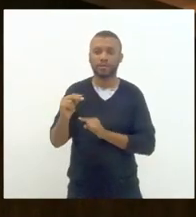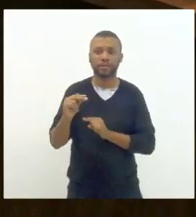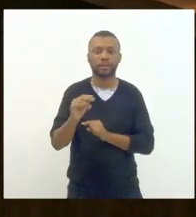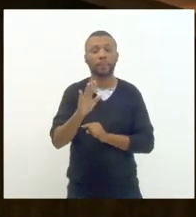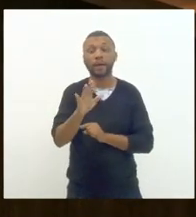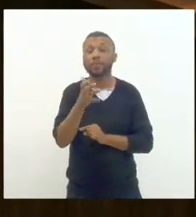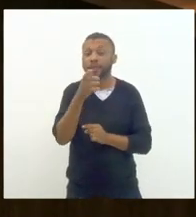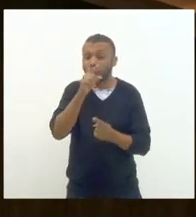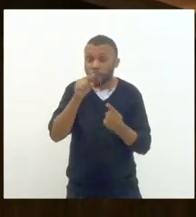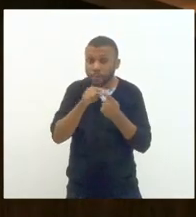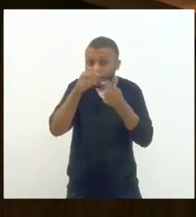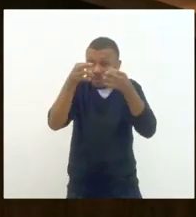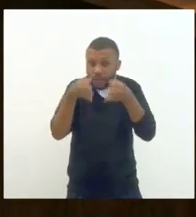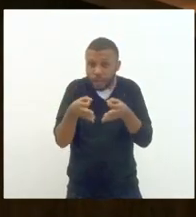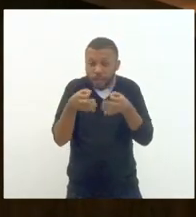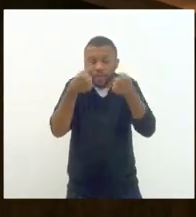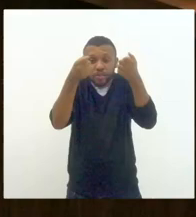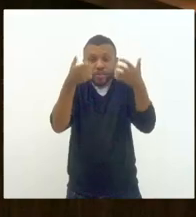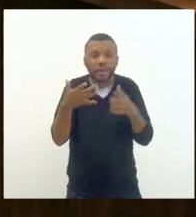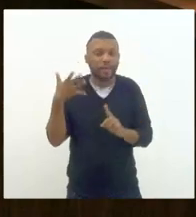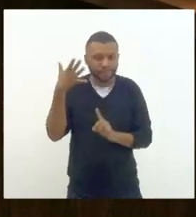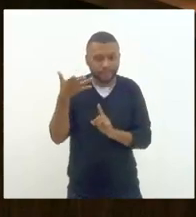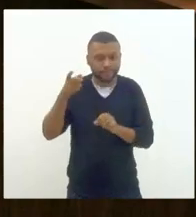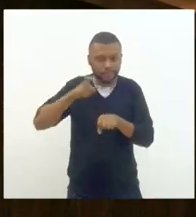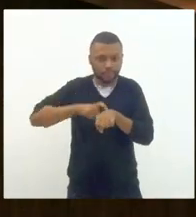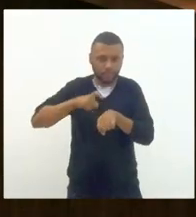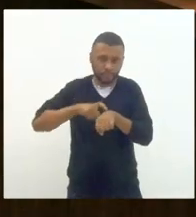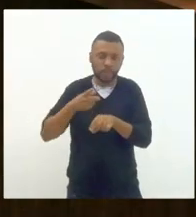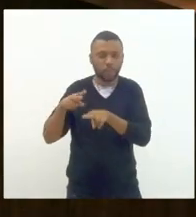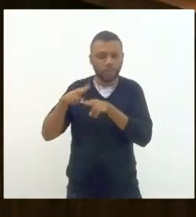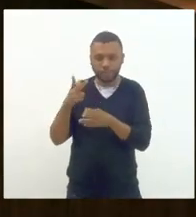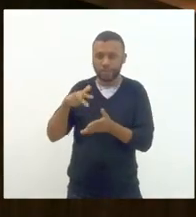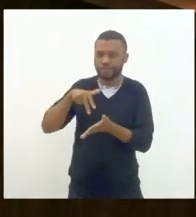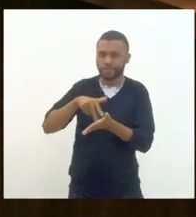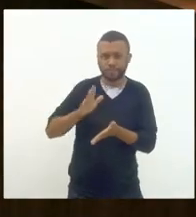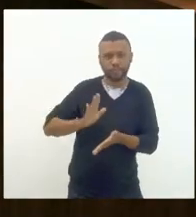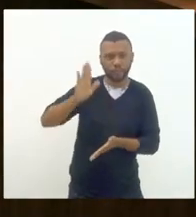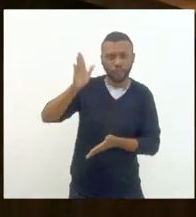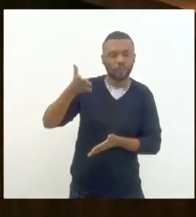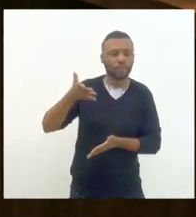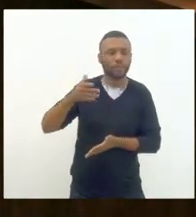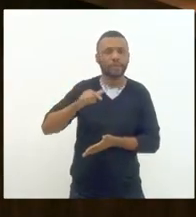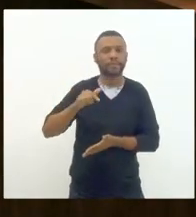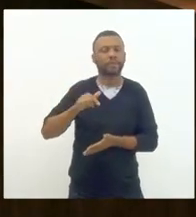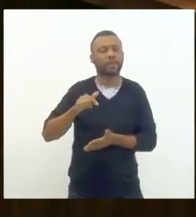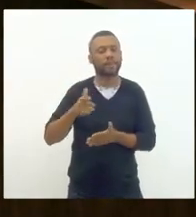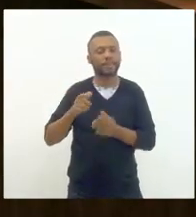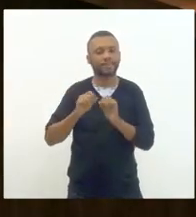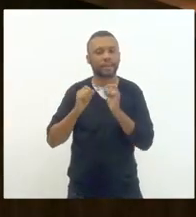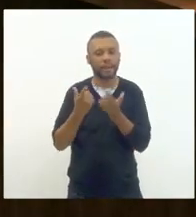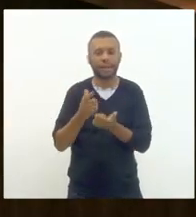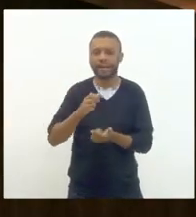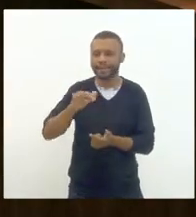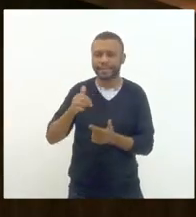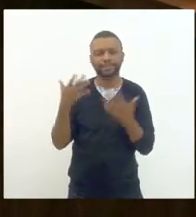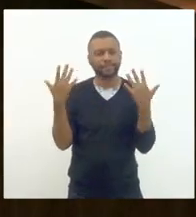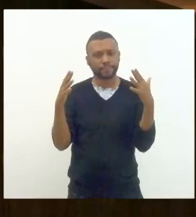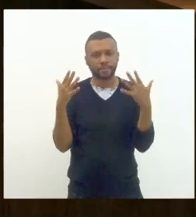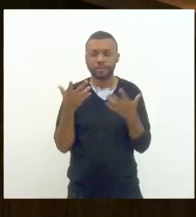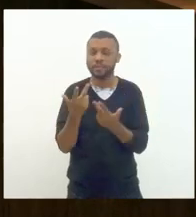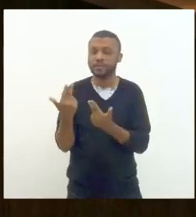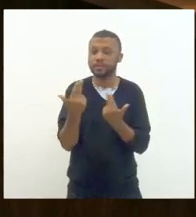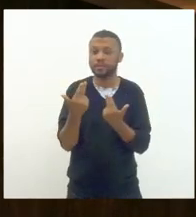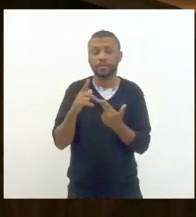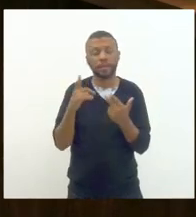eu queria mesmo tratar, né? Bom, por isso eu acho que a casa está de parabéns, assim como também está de